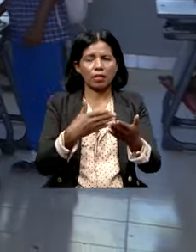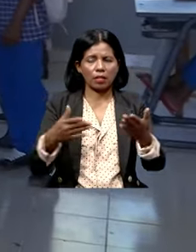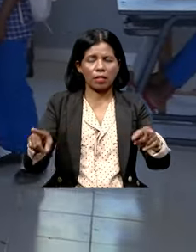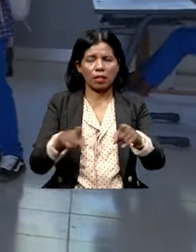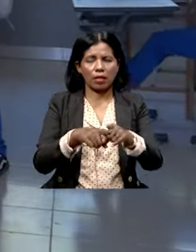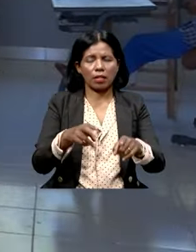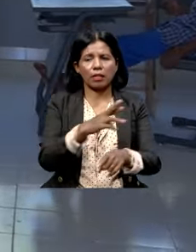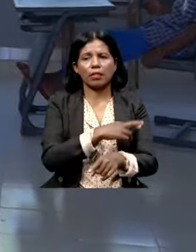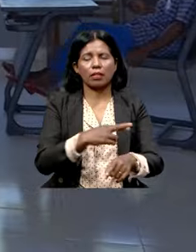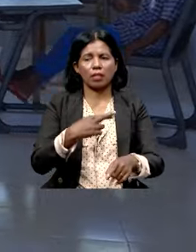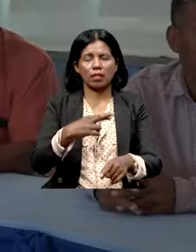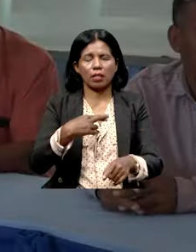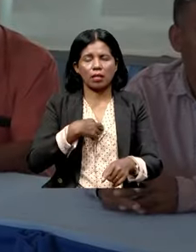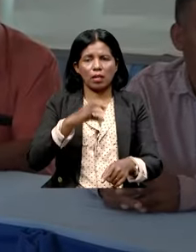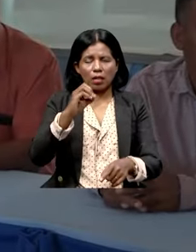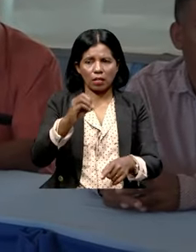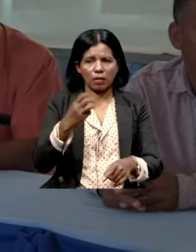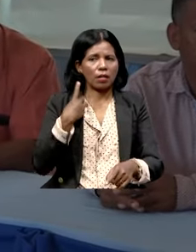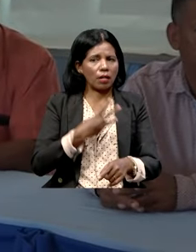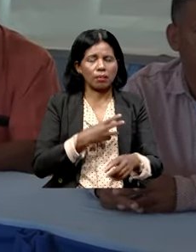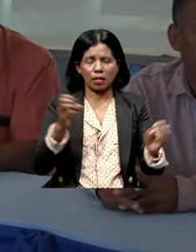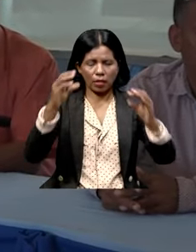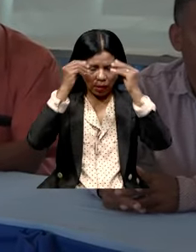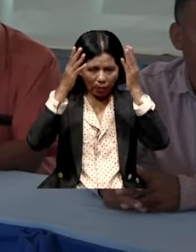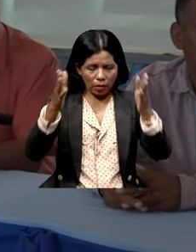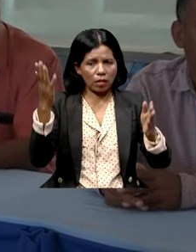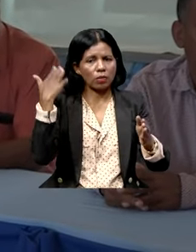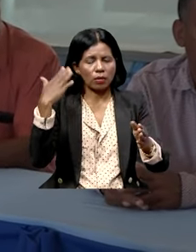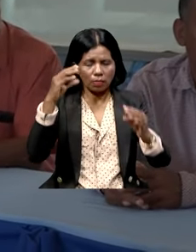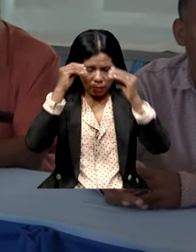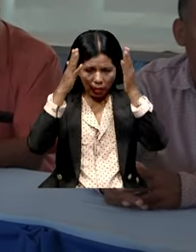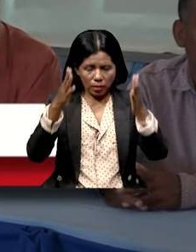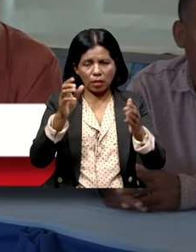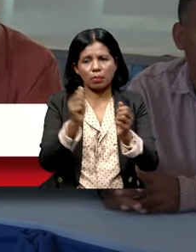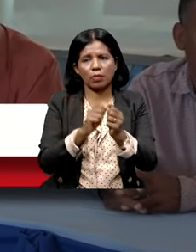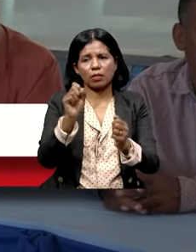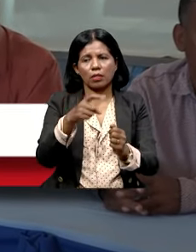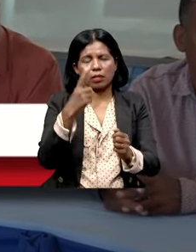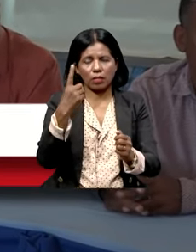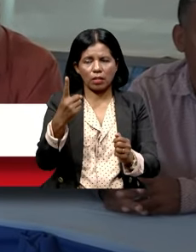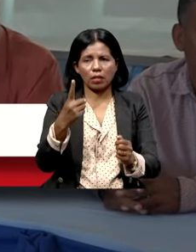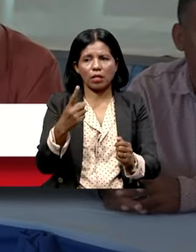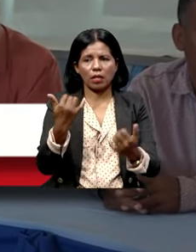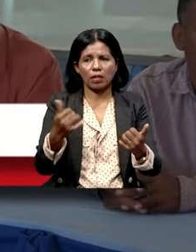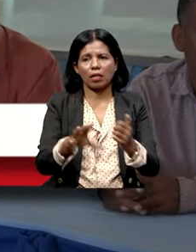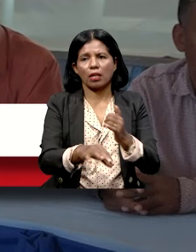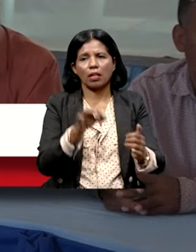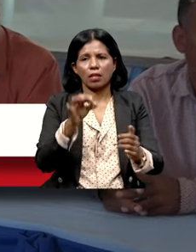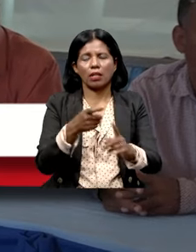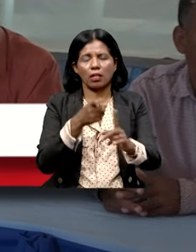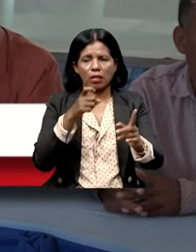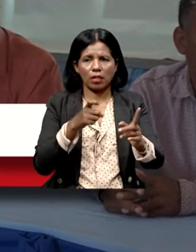a mim menos professores. O lugar a mim, professores não serão louros em Ida, agora a Ida é tão ela desfaz no meu